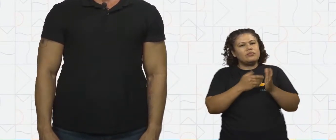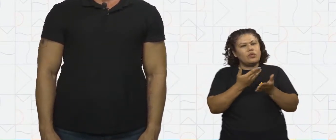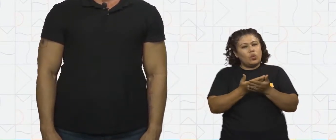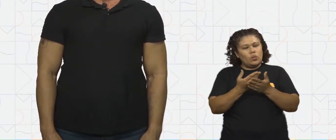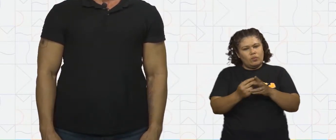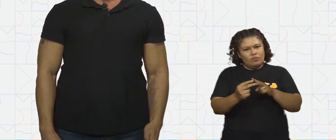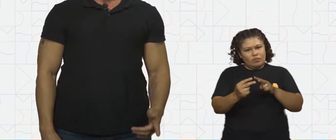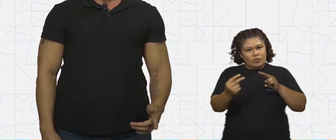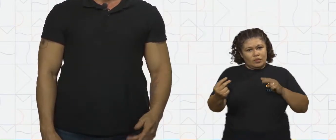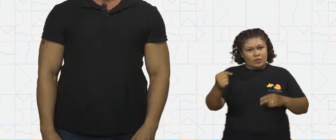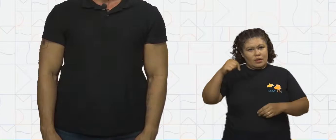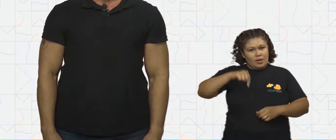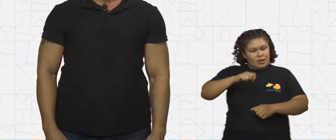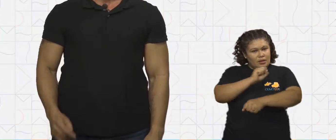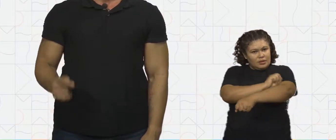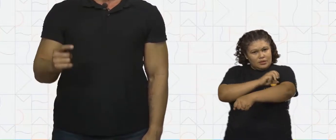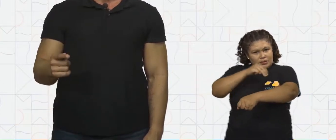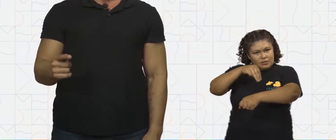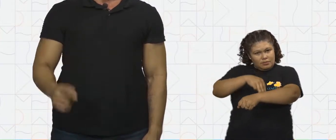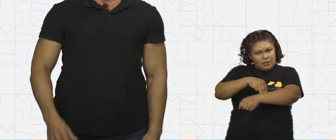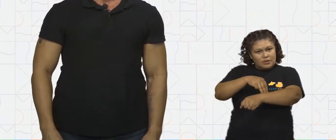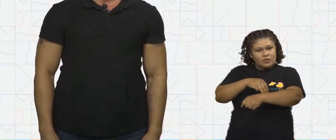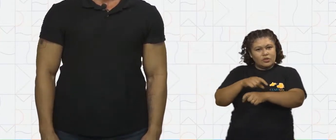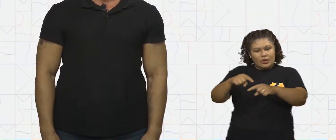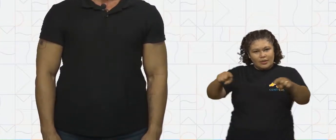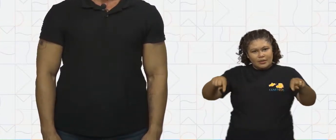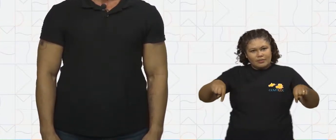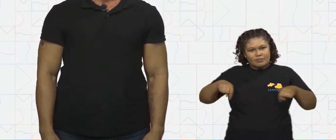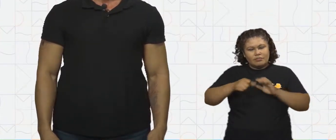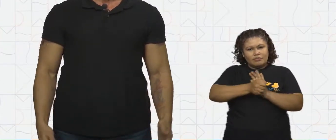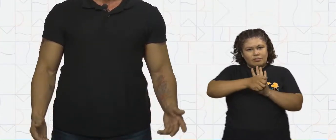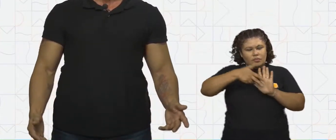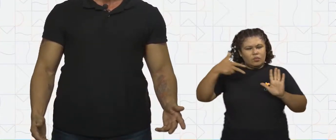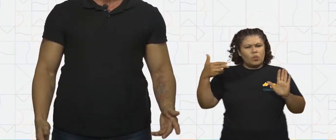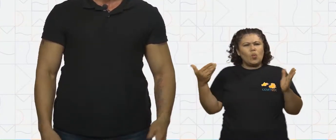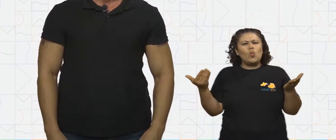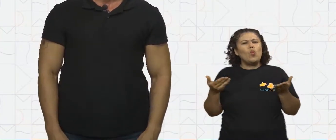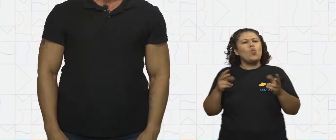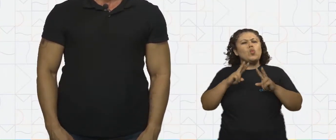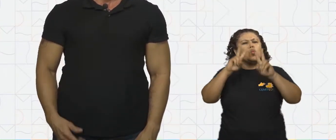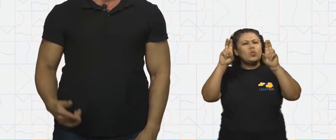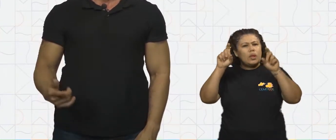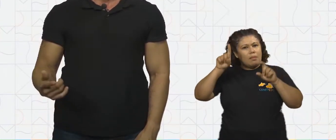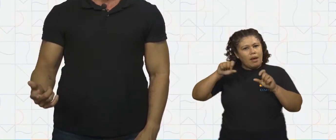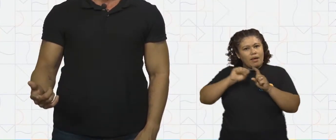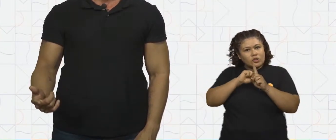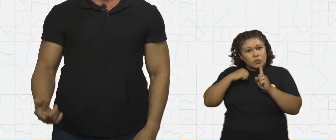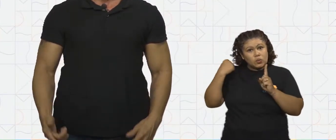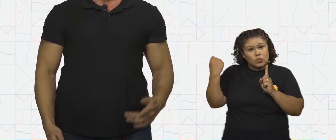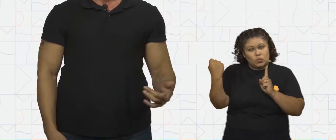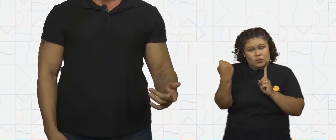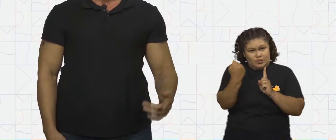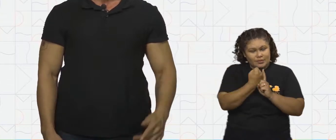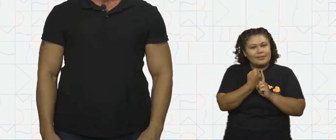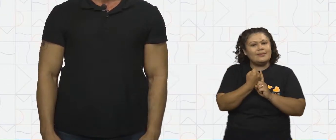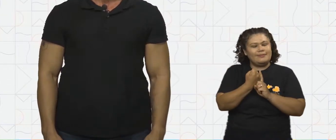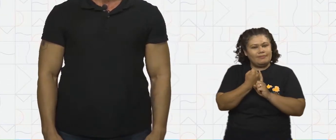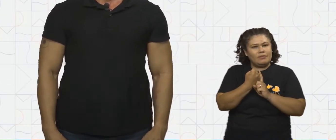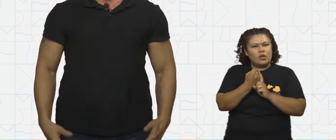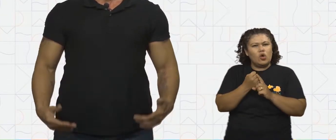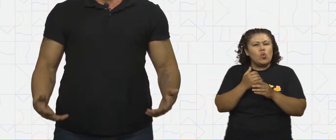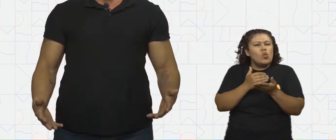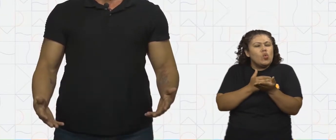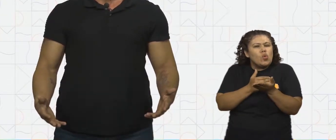e Tecnologias Educacionais da CEMED. Hoje, iremos estudar sobre sociedade humana, da antiguidade aos dias